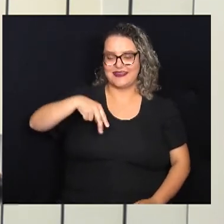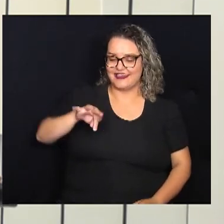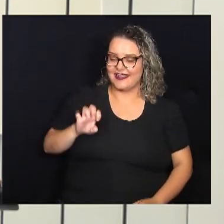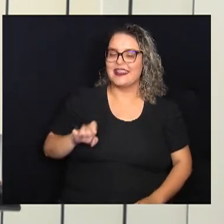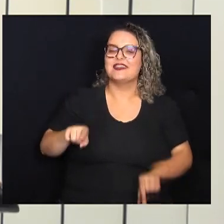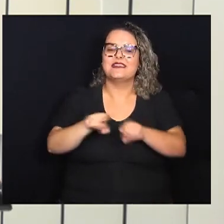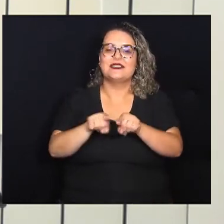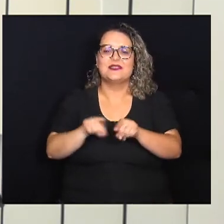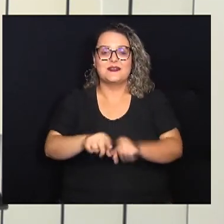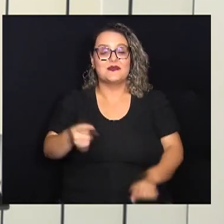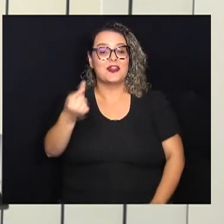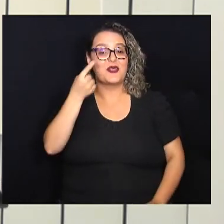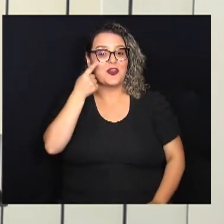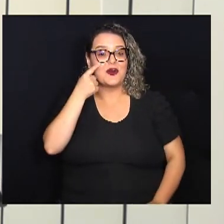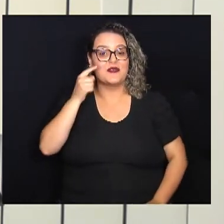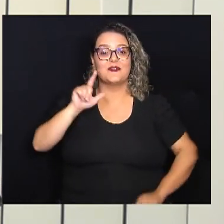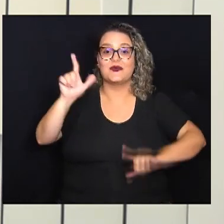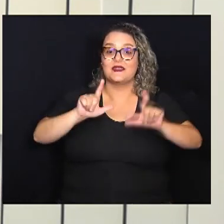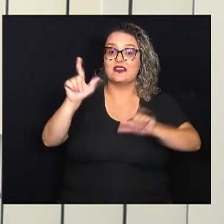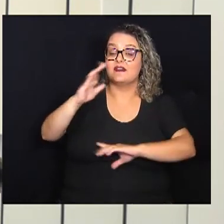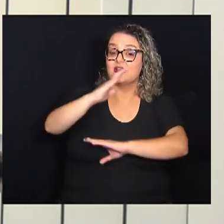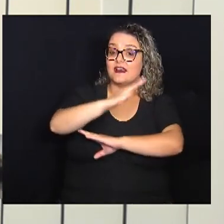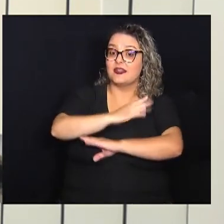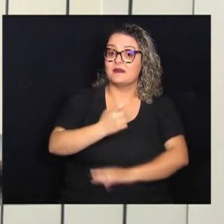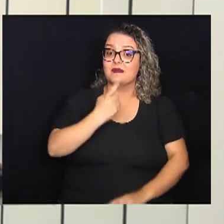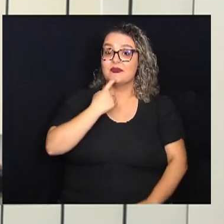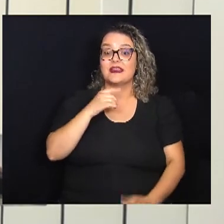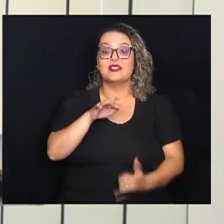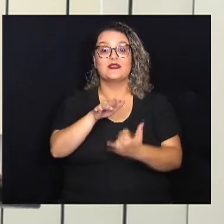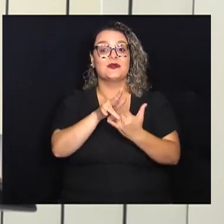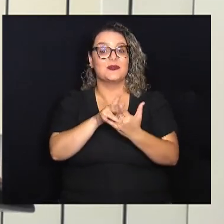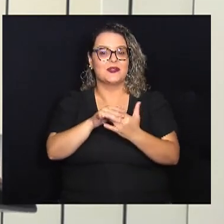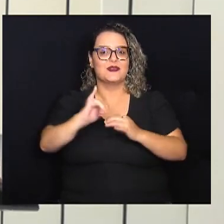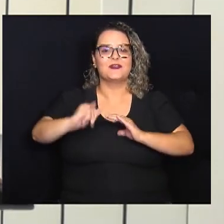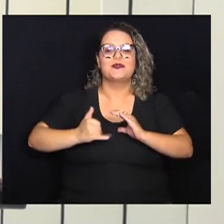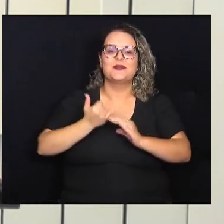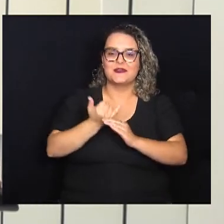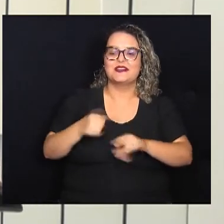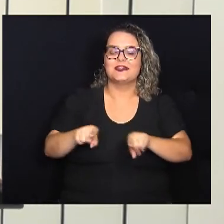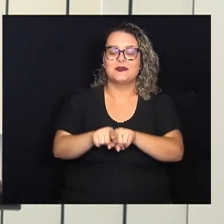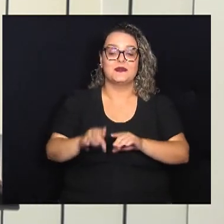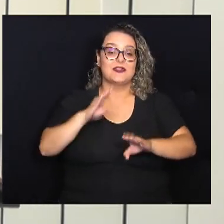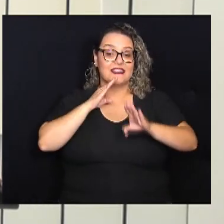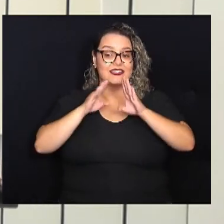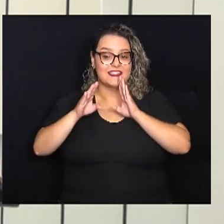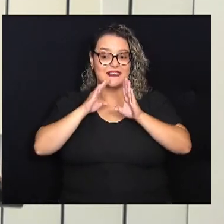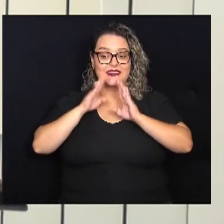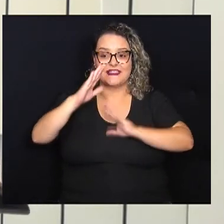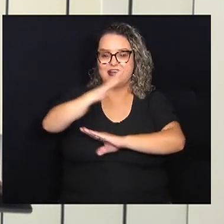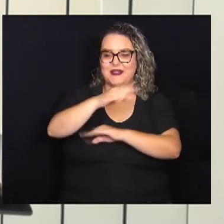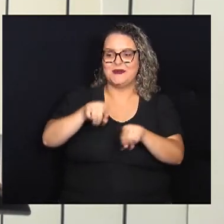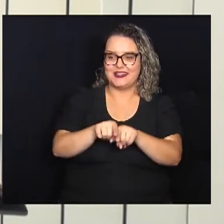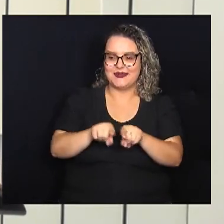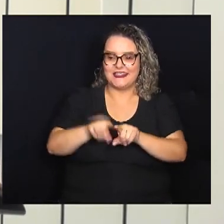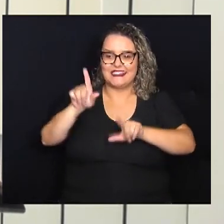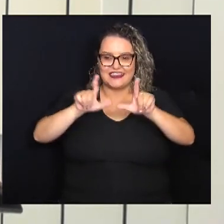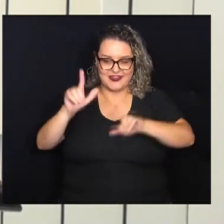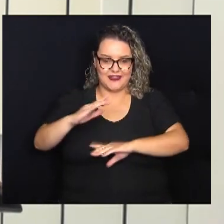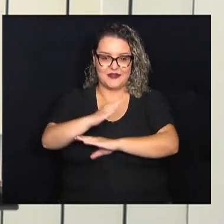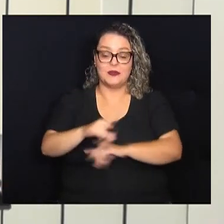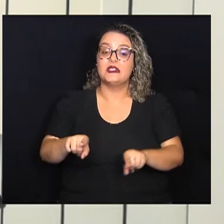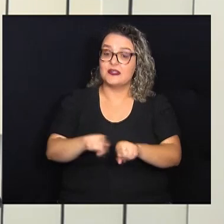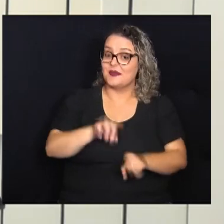Notícia no youtube.com/TV Câmara Campinas e nas fanpages no Facebook da Câmara e da TV Câmara, além, claro, do site